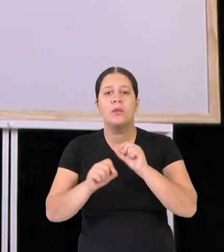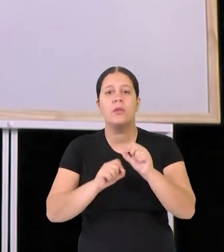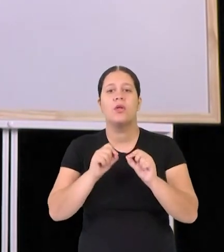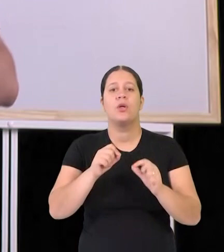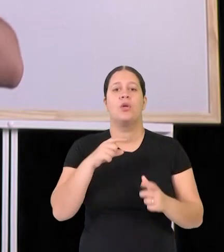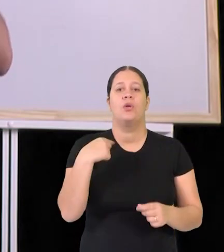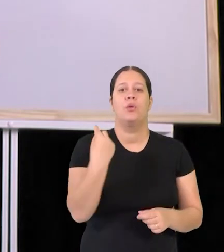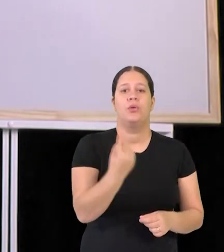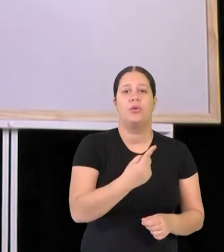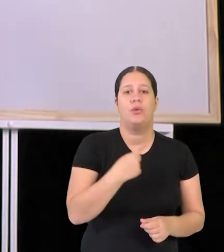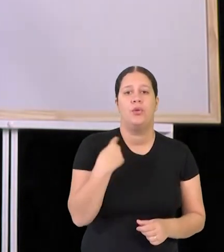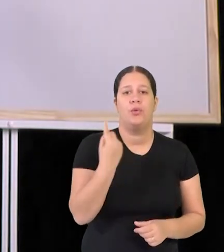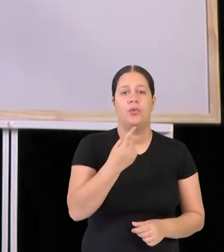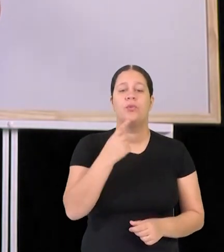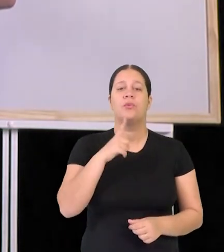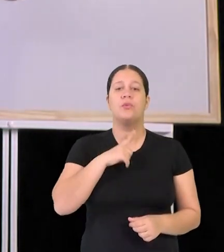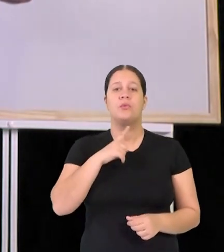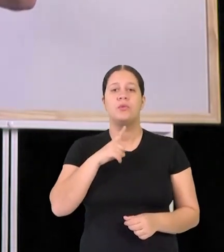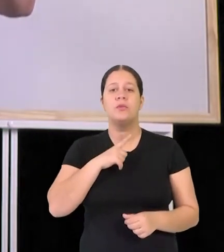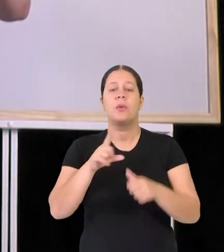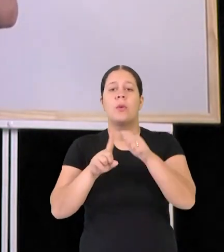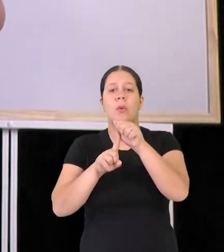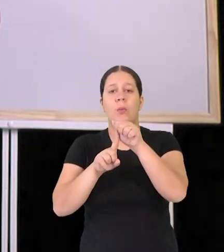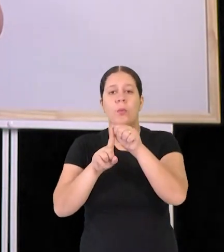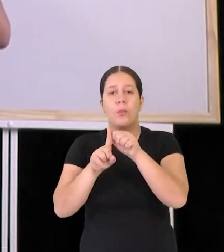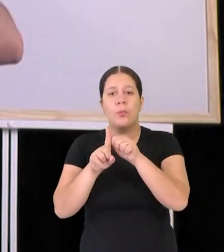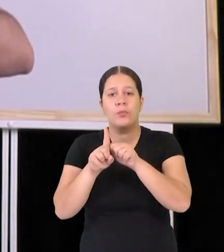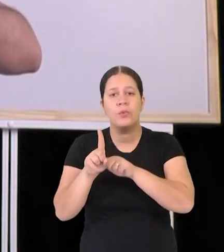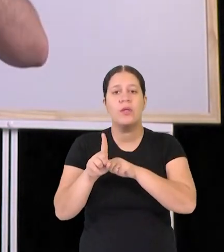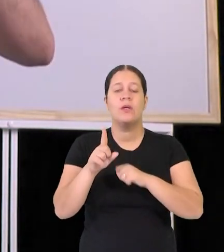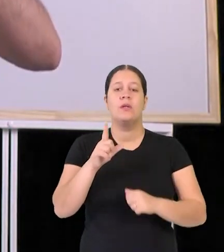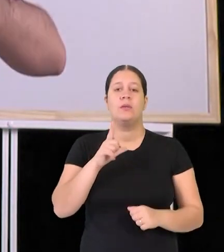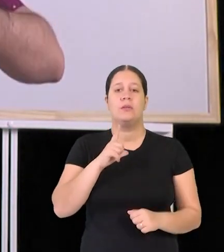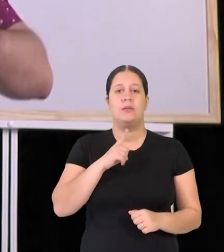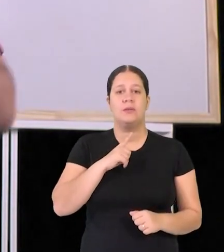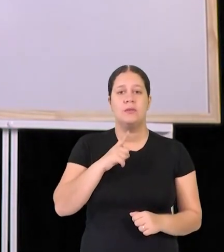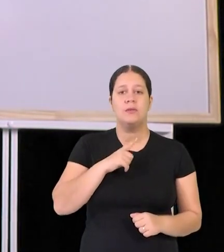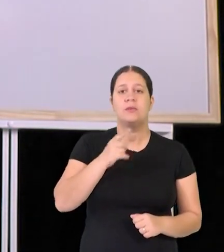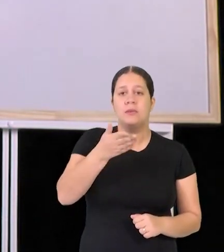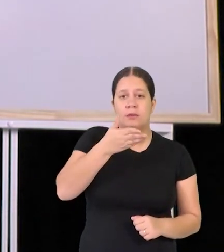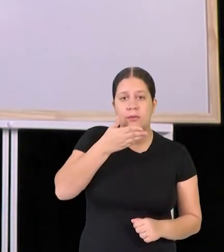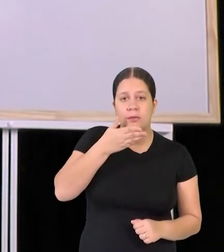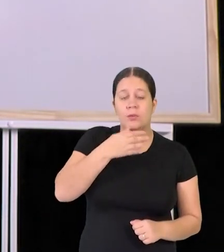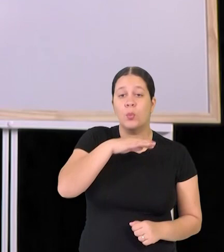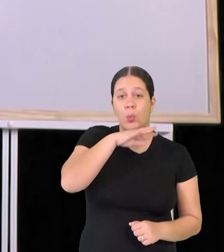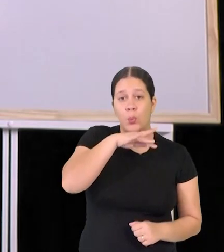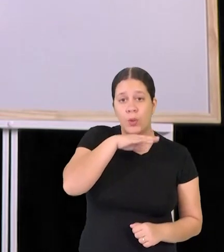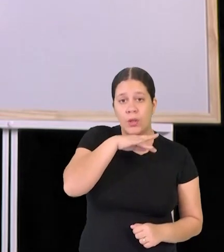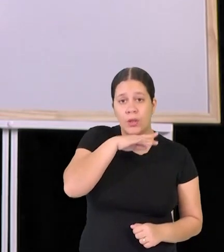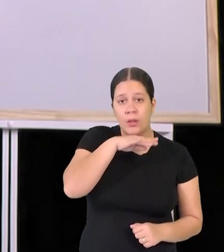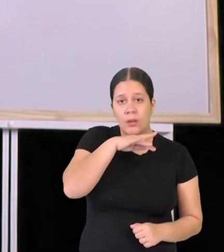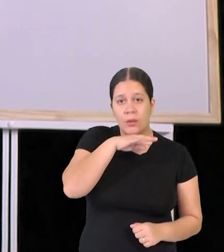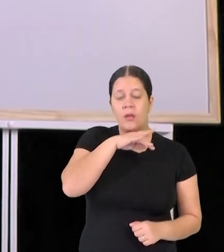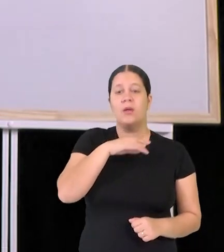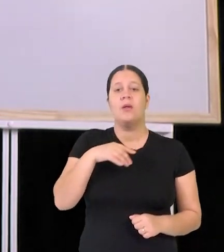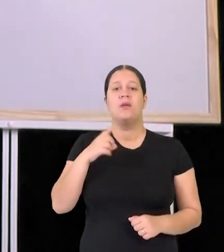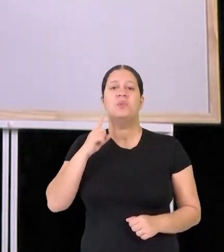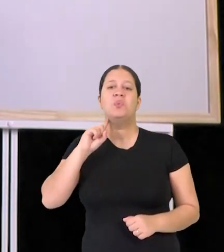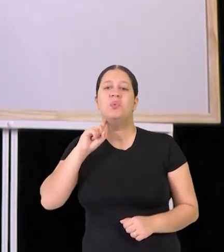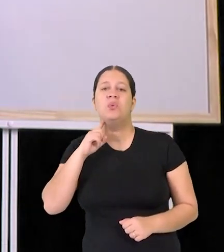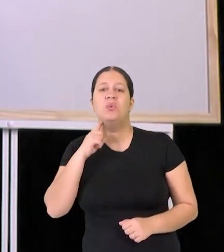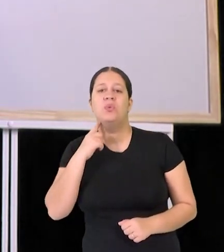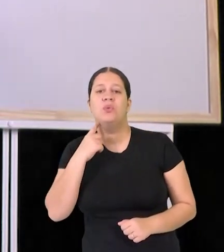certo? A gente quer saber quais são os meses que possuem condições mais ruins para que esses